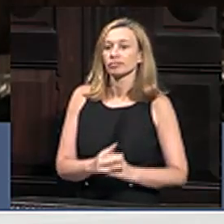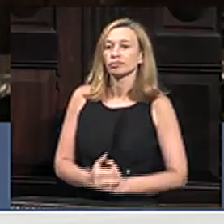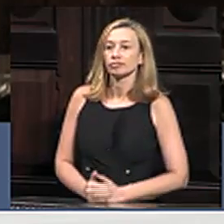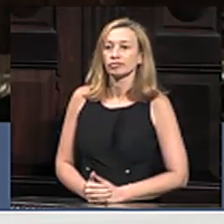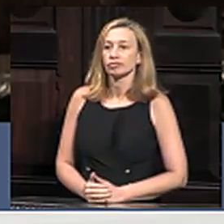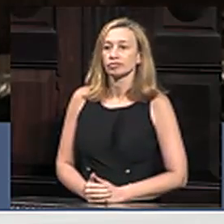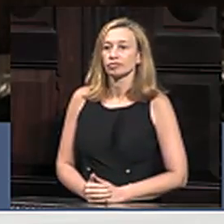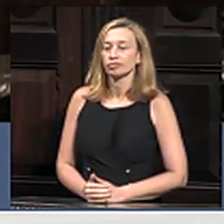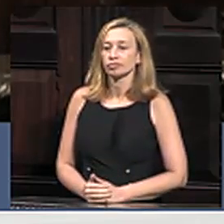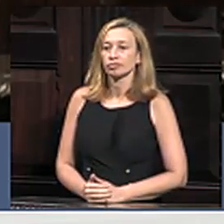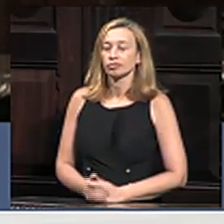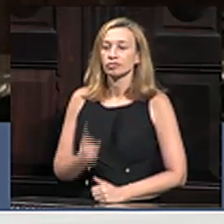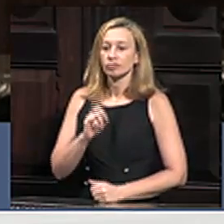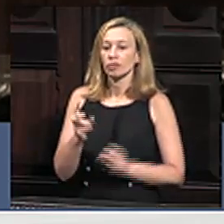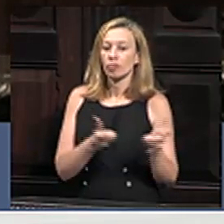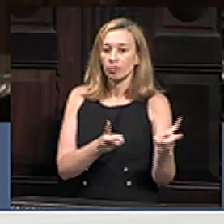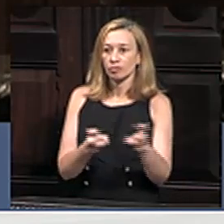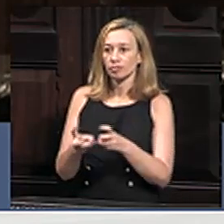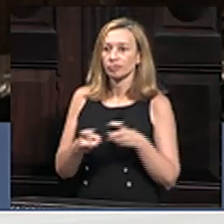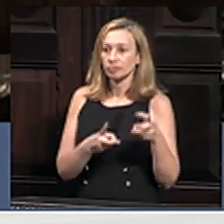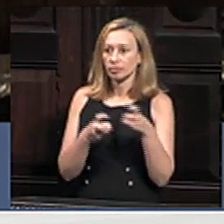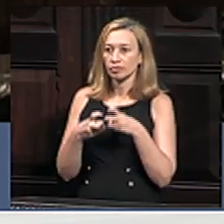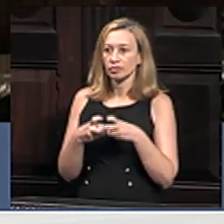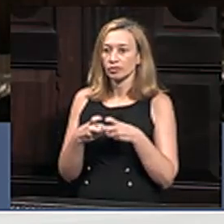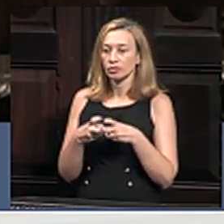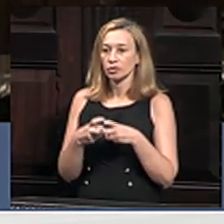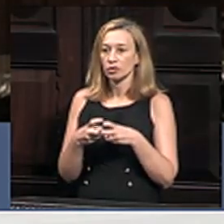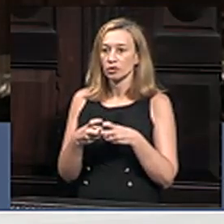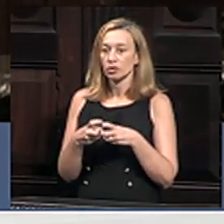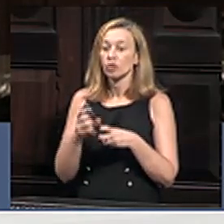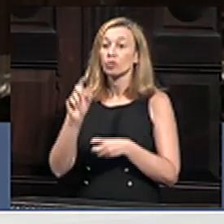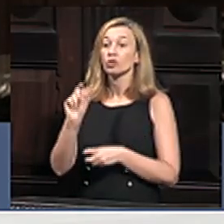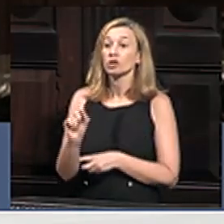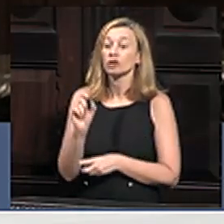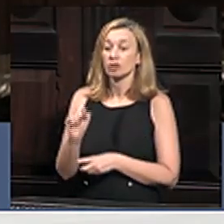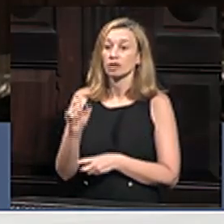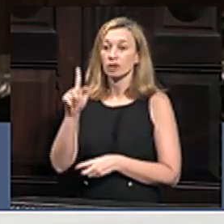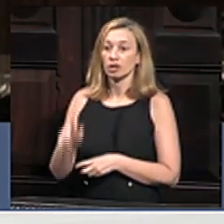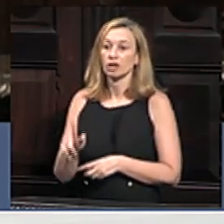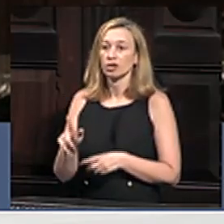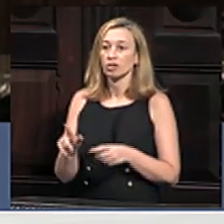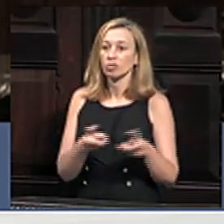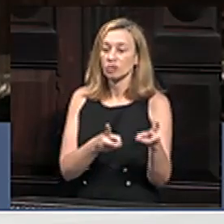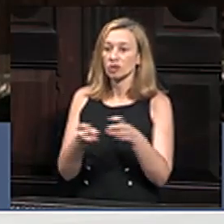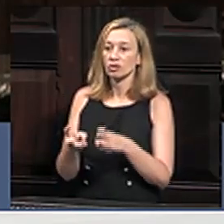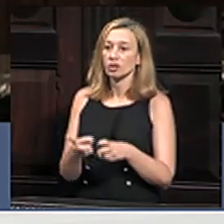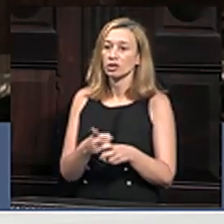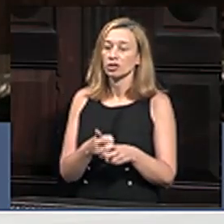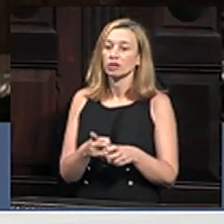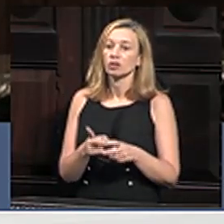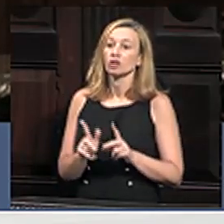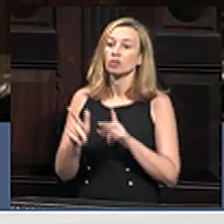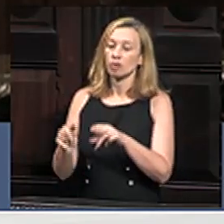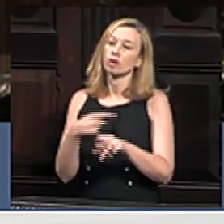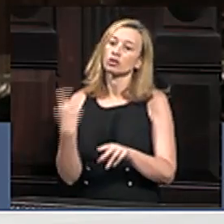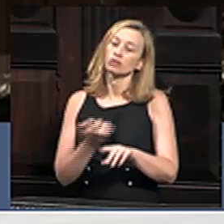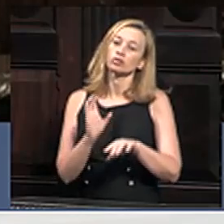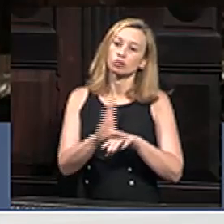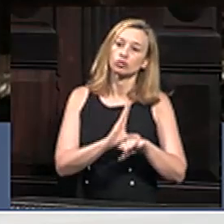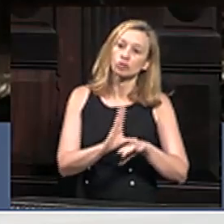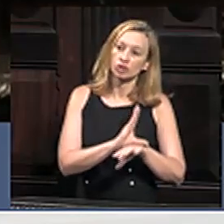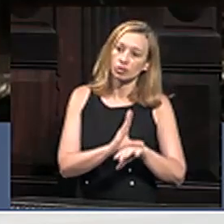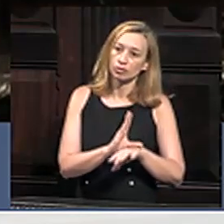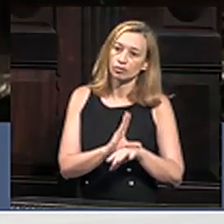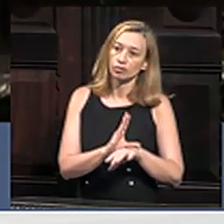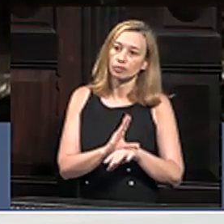não observa o que é observado por nossa Constituição. E